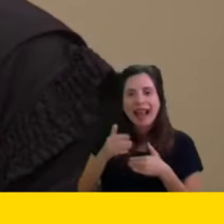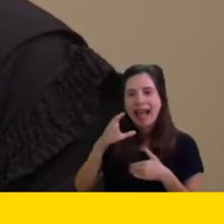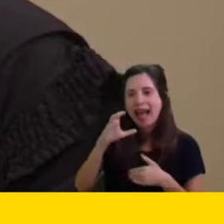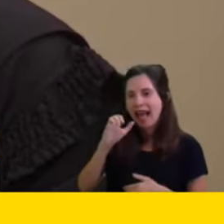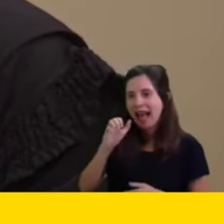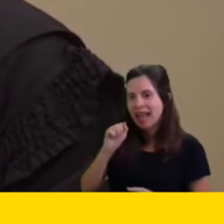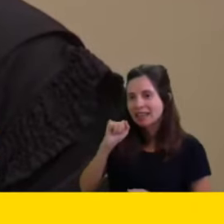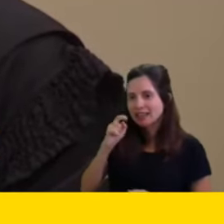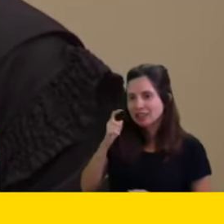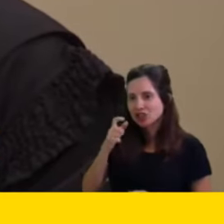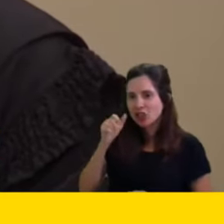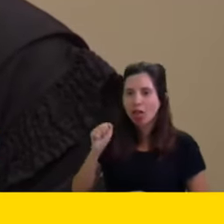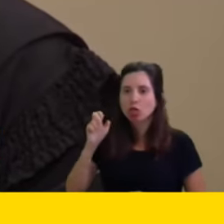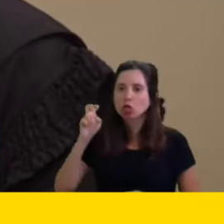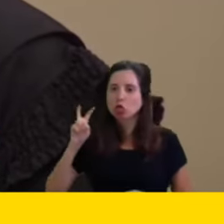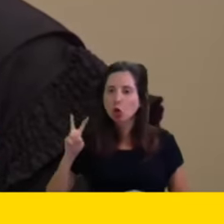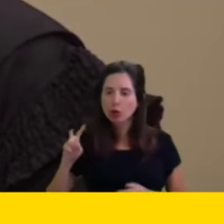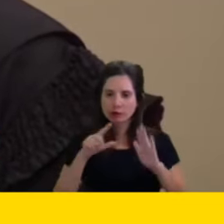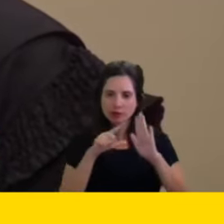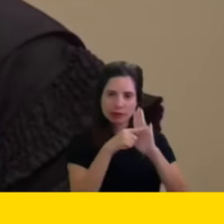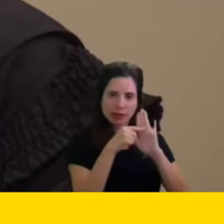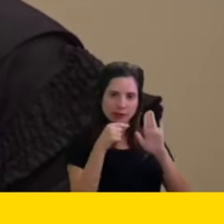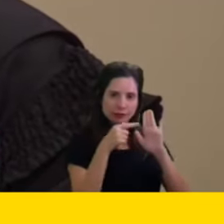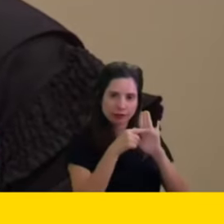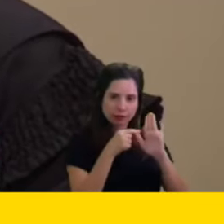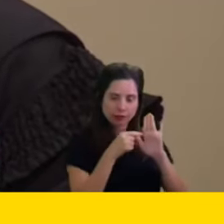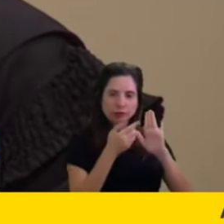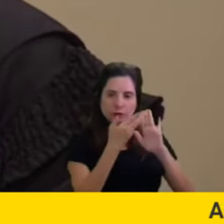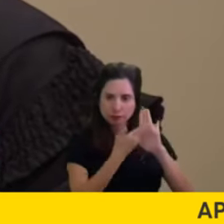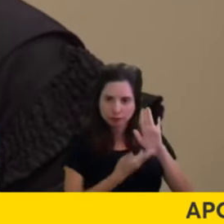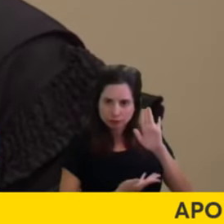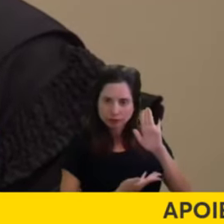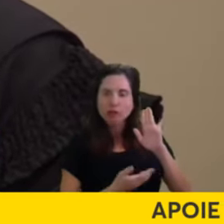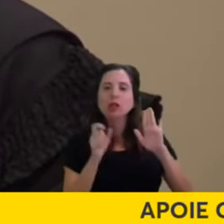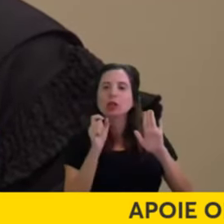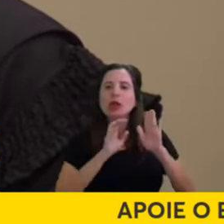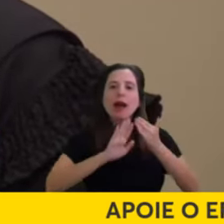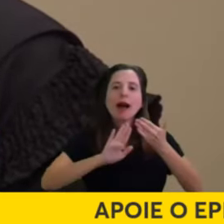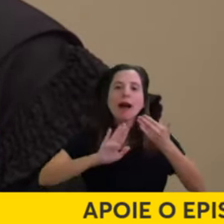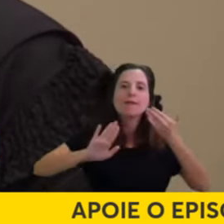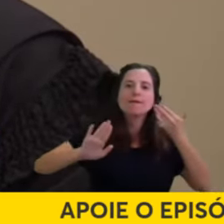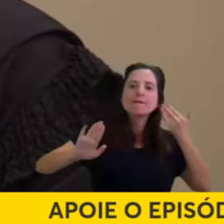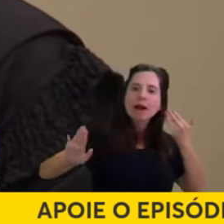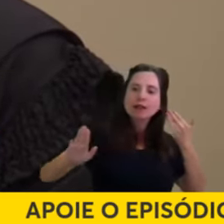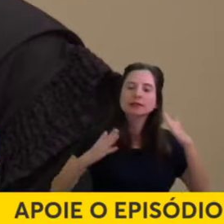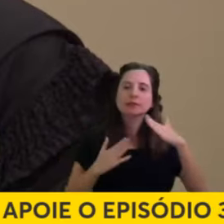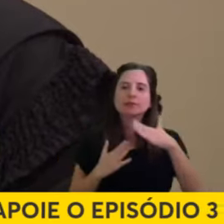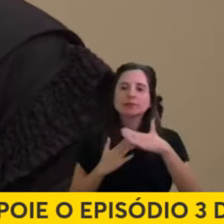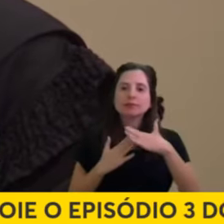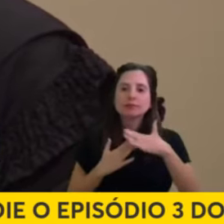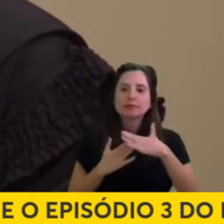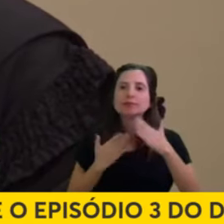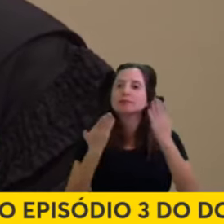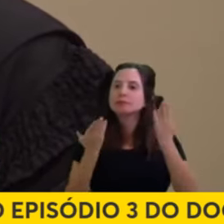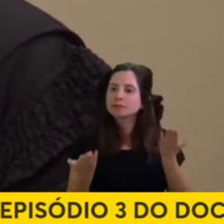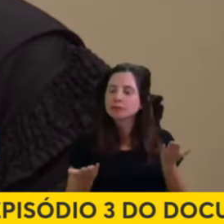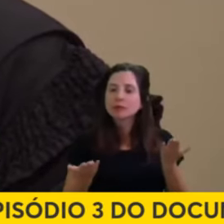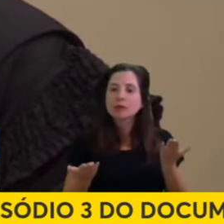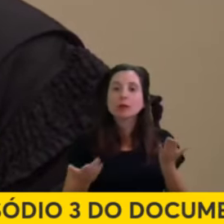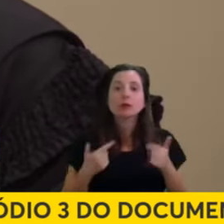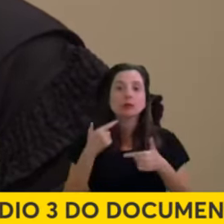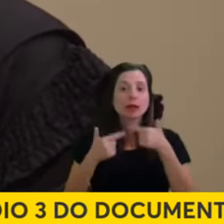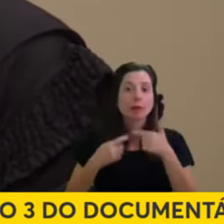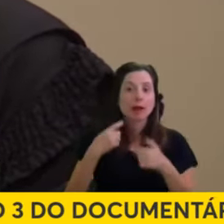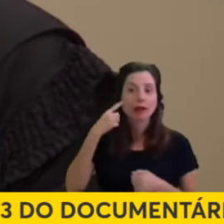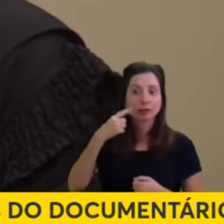lugar repito aquilo que diz o artigo 44 da Lei eleitoral em que afasta essa limitação a atuação dos advogados na pré-campanha